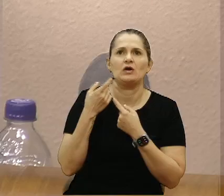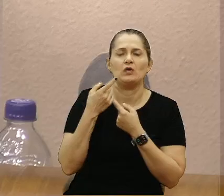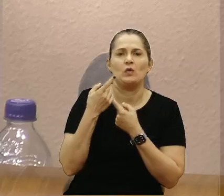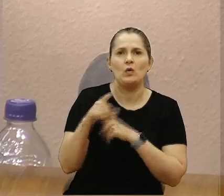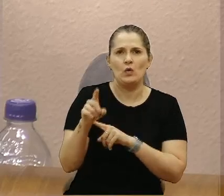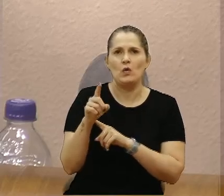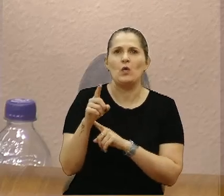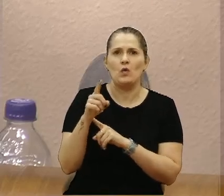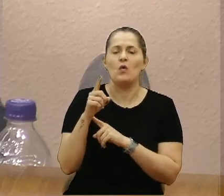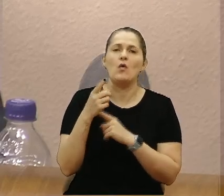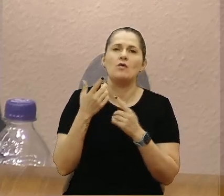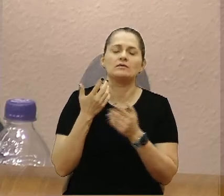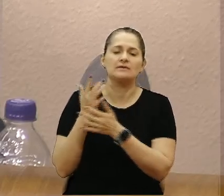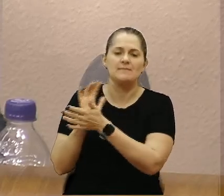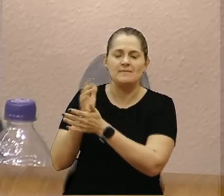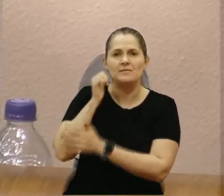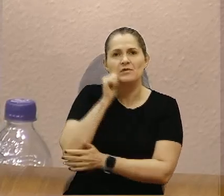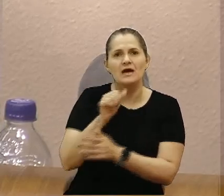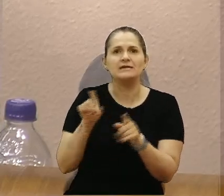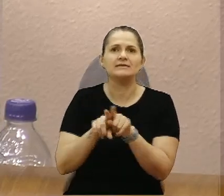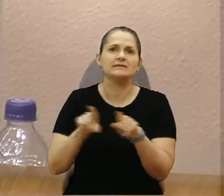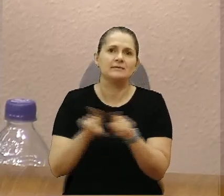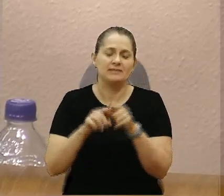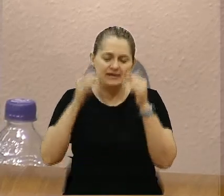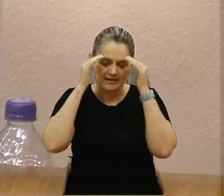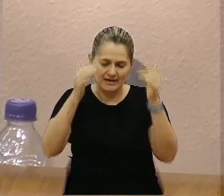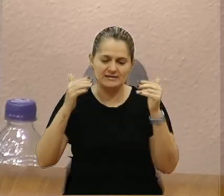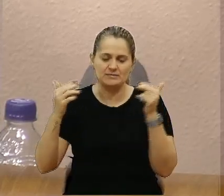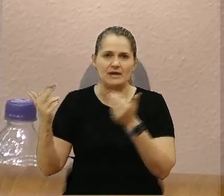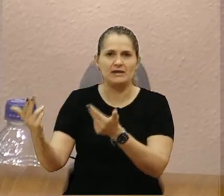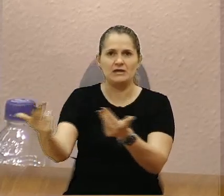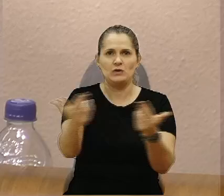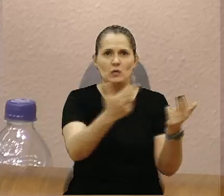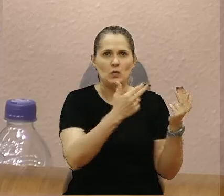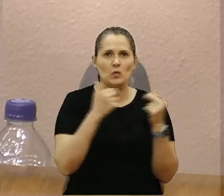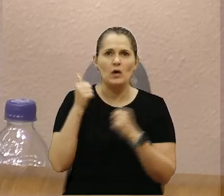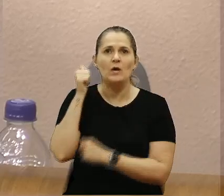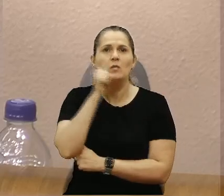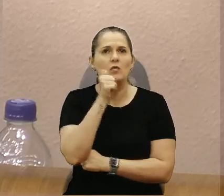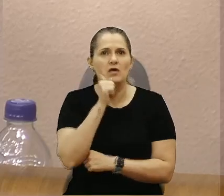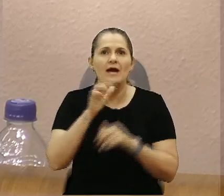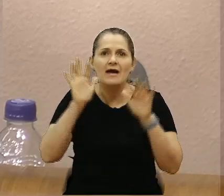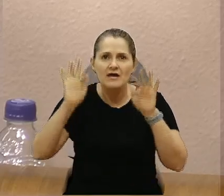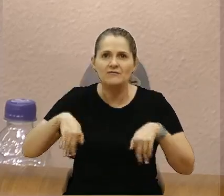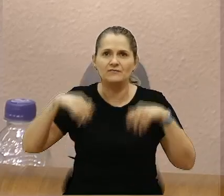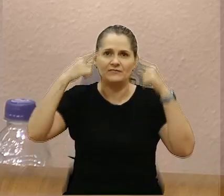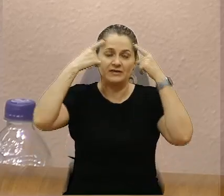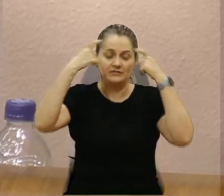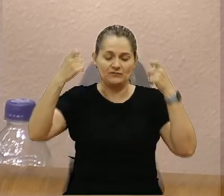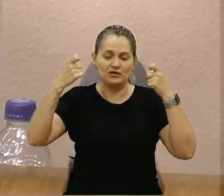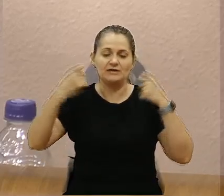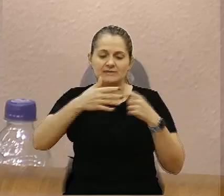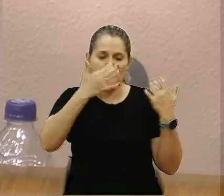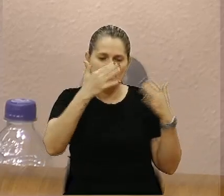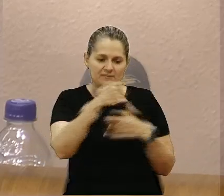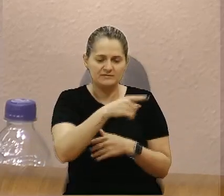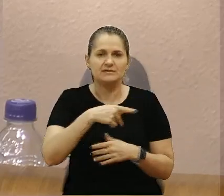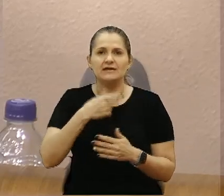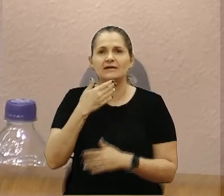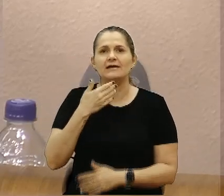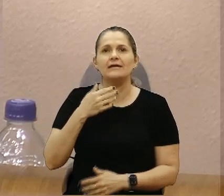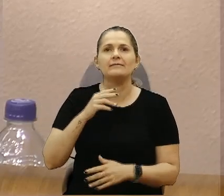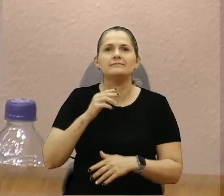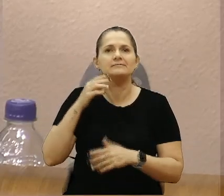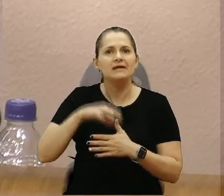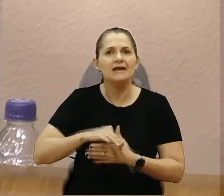fim do feminicídio e respeito a todas as mulheres, enfim, pelo fim da violência. Então, parabenizar a senhora à frente da PEN, né, e todas nós pela